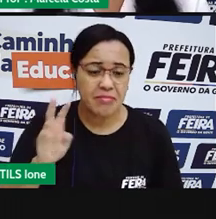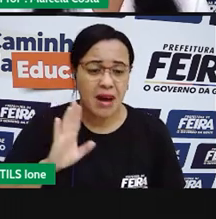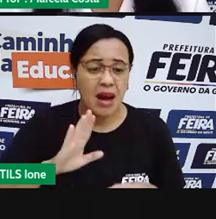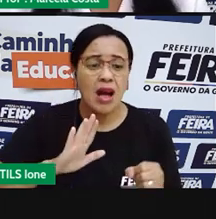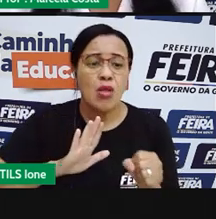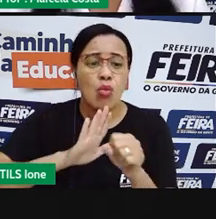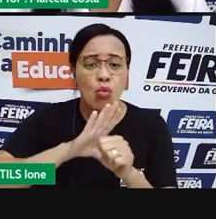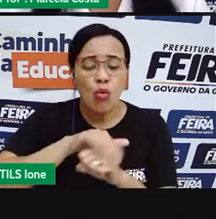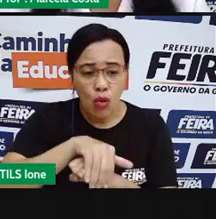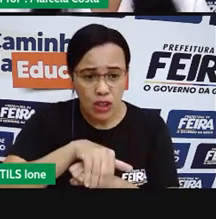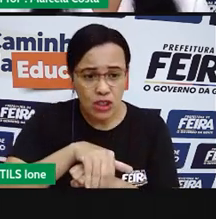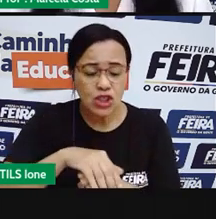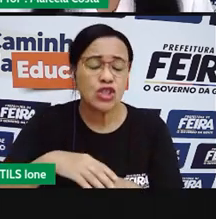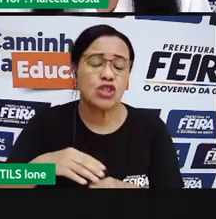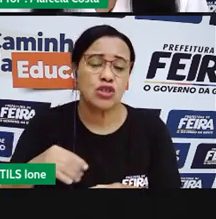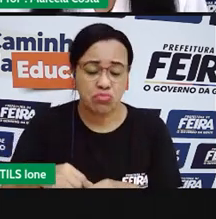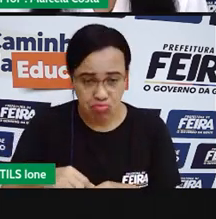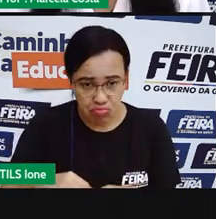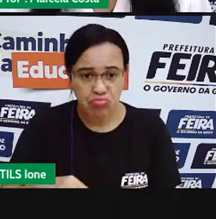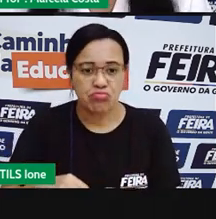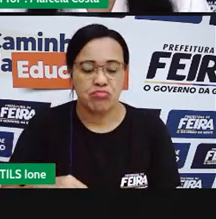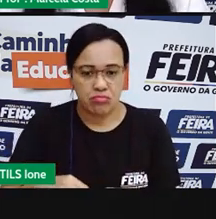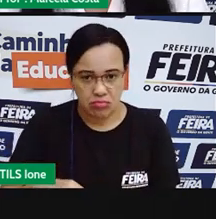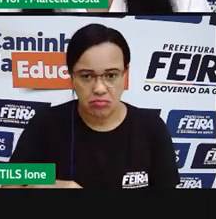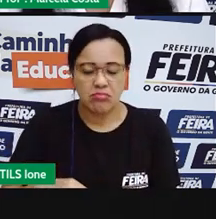à noite. Então,